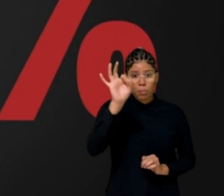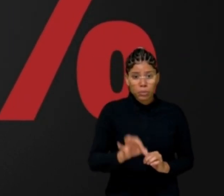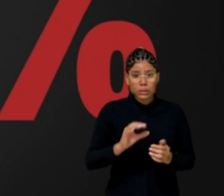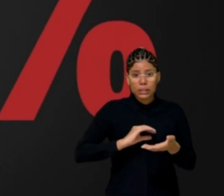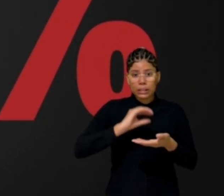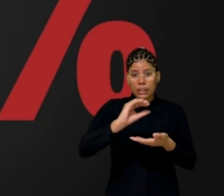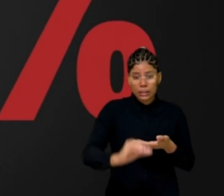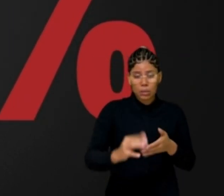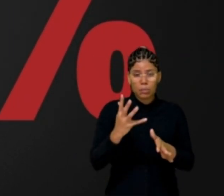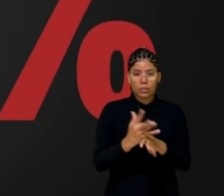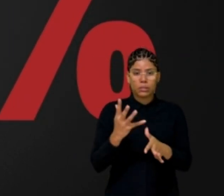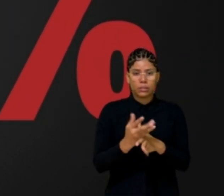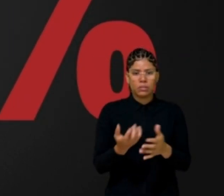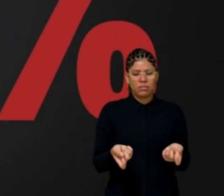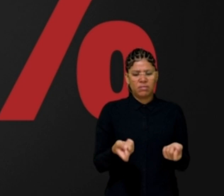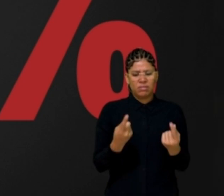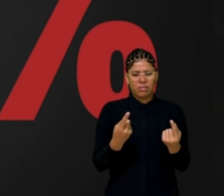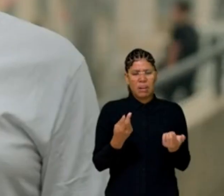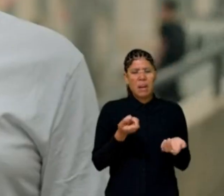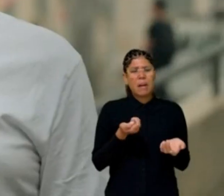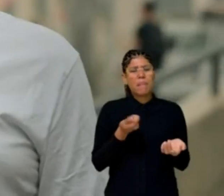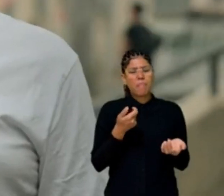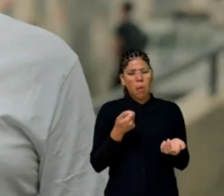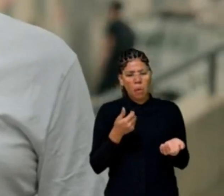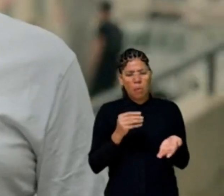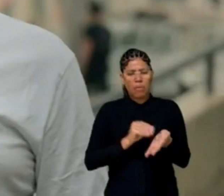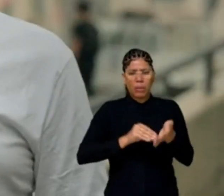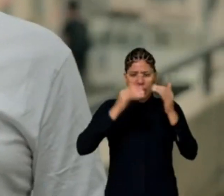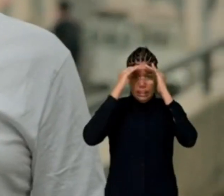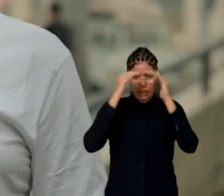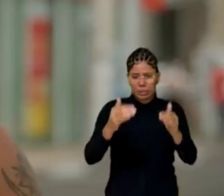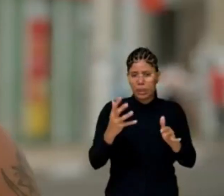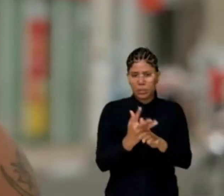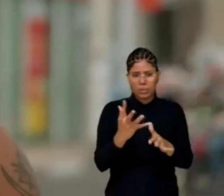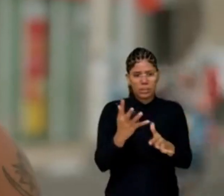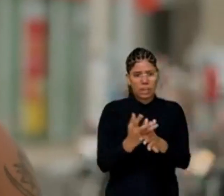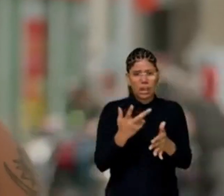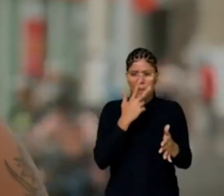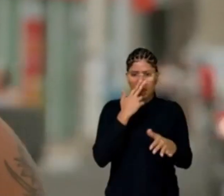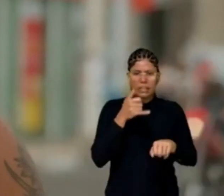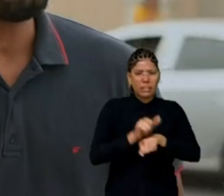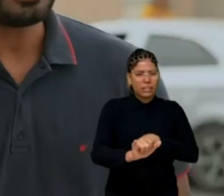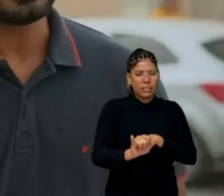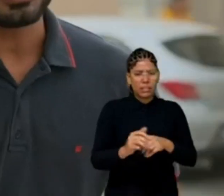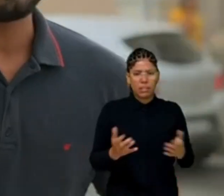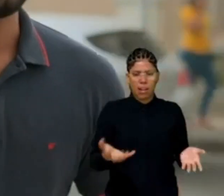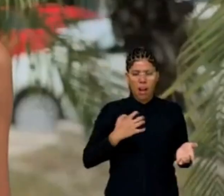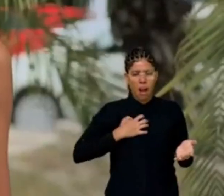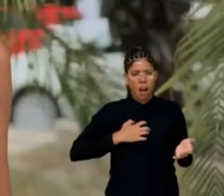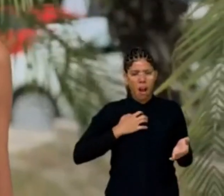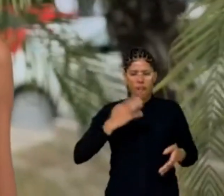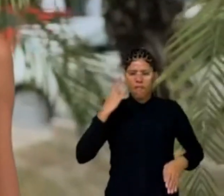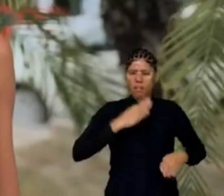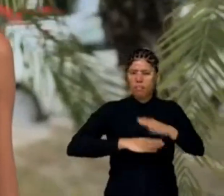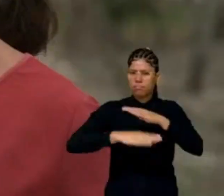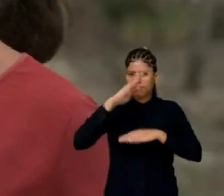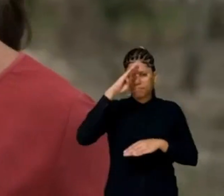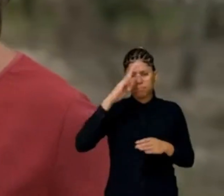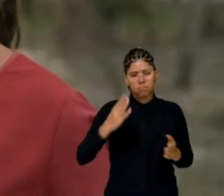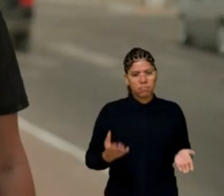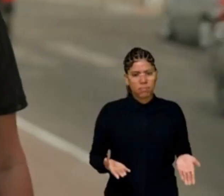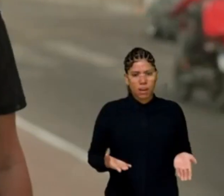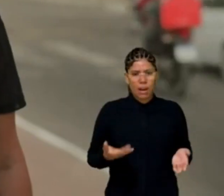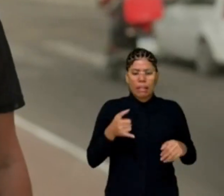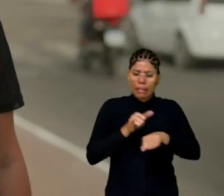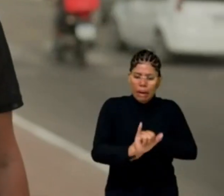Só 1% veio direto pra Feira. 1%, cara, é muito pouco. Falta de respeito com a cidade. Muito ingrato, né? A pessoa fica com raiva. Na